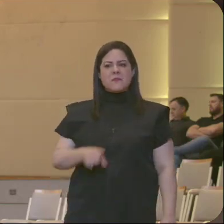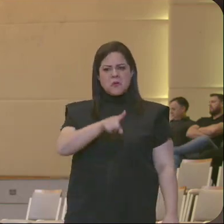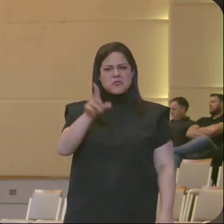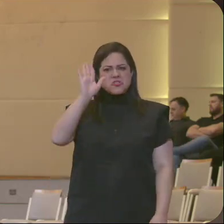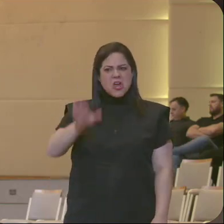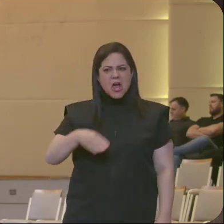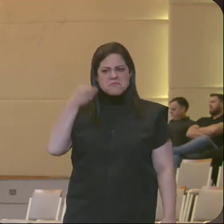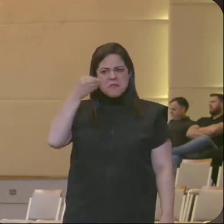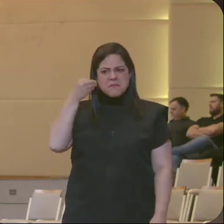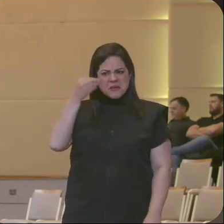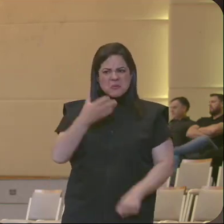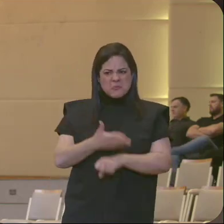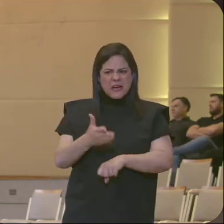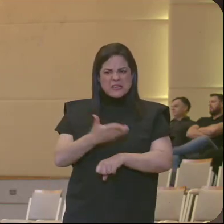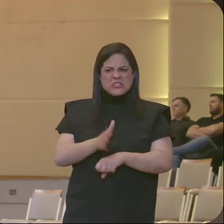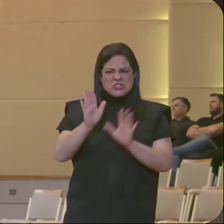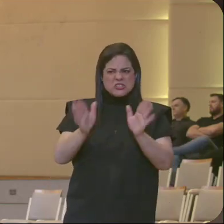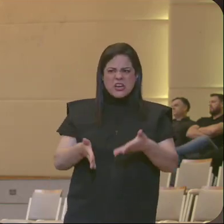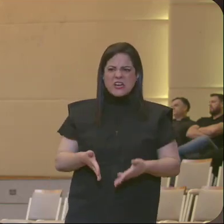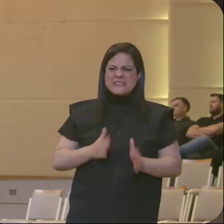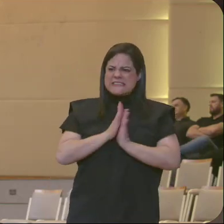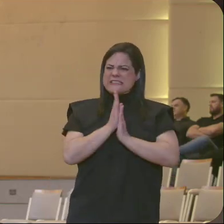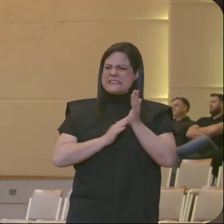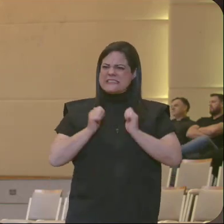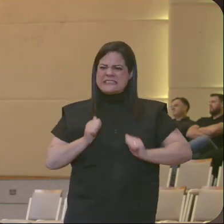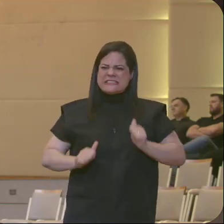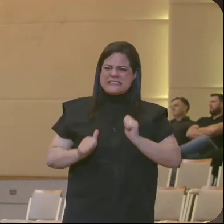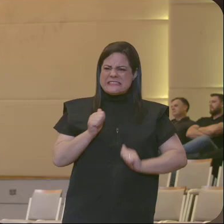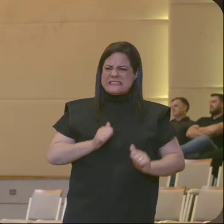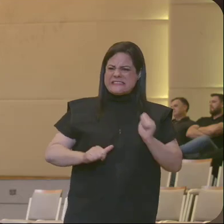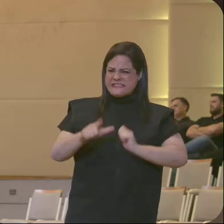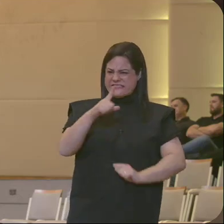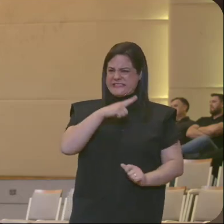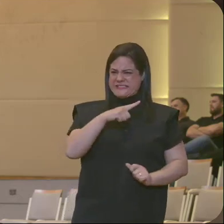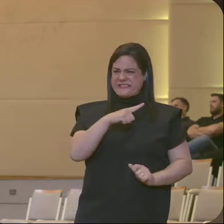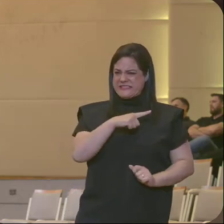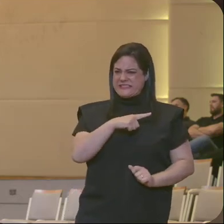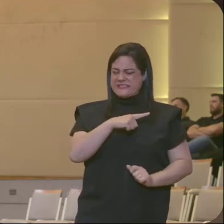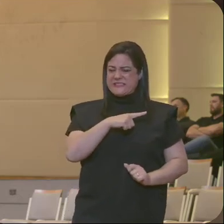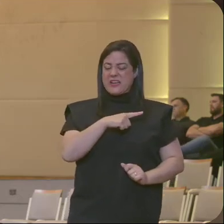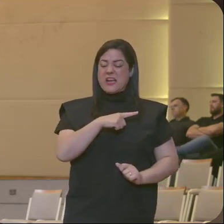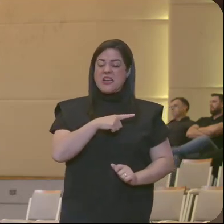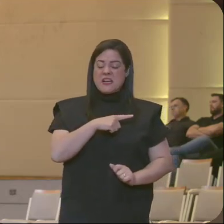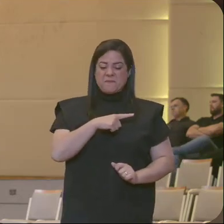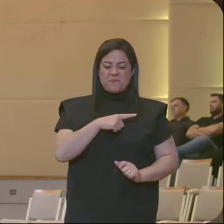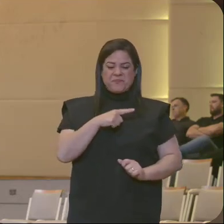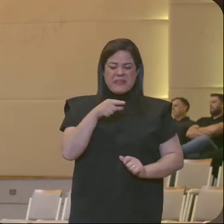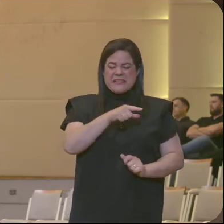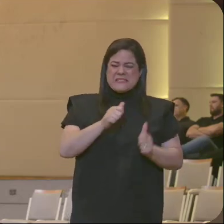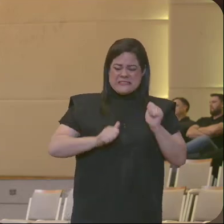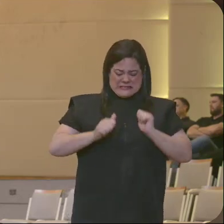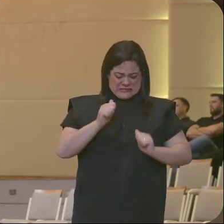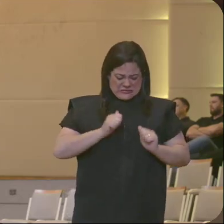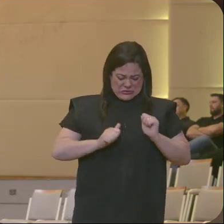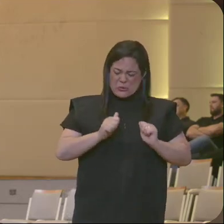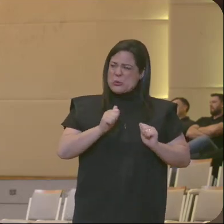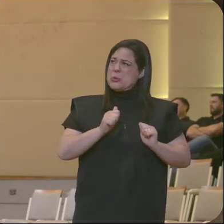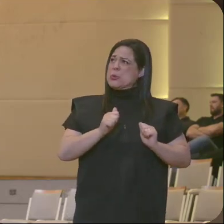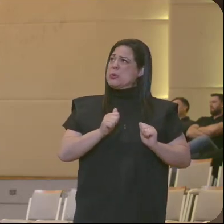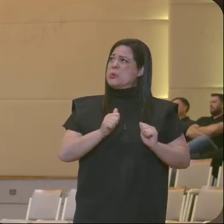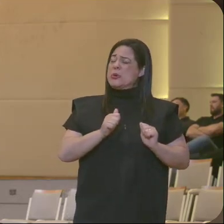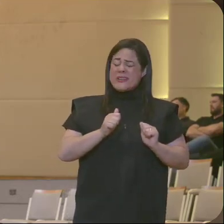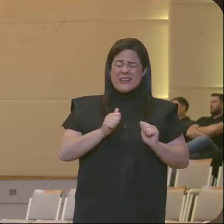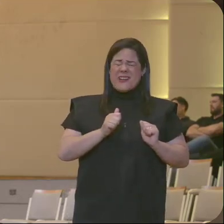na prática? Você já viveu isso na prática? De entregar a ansiedade para Deus